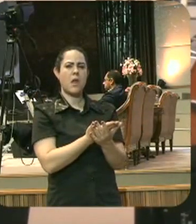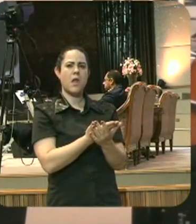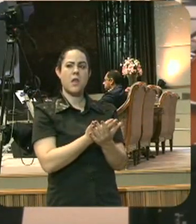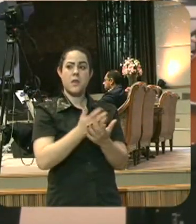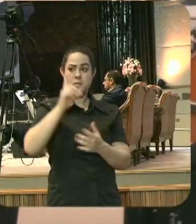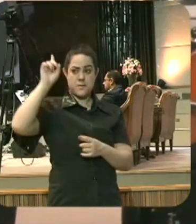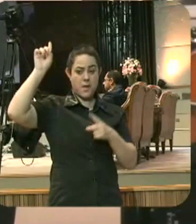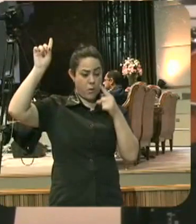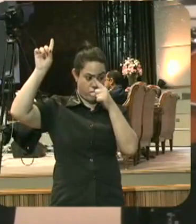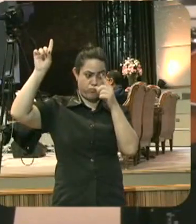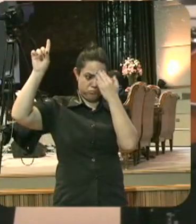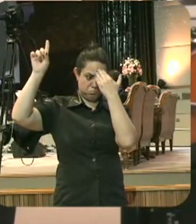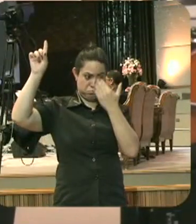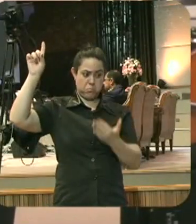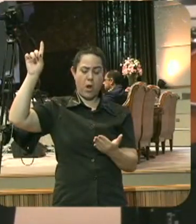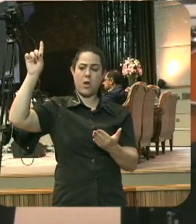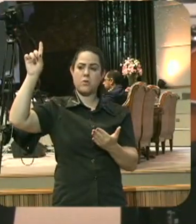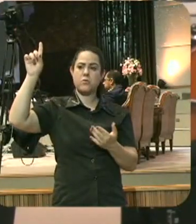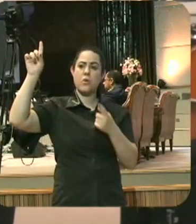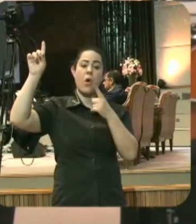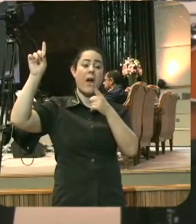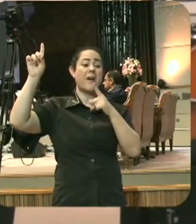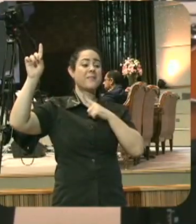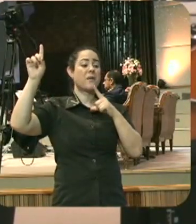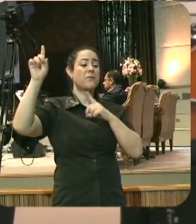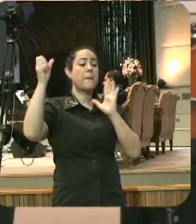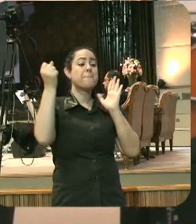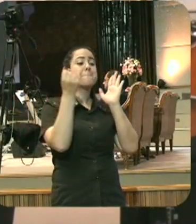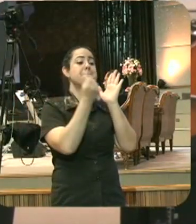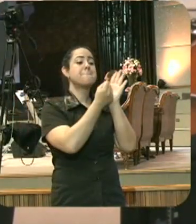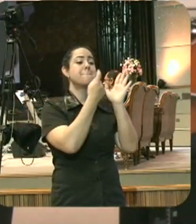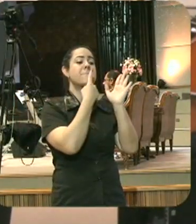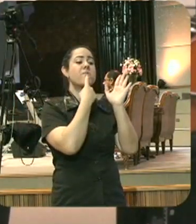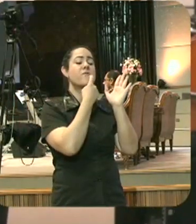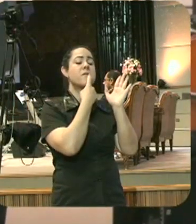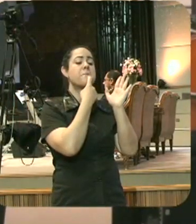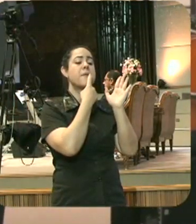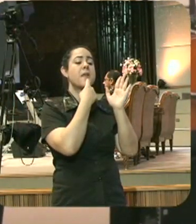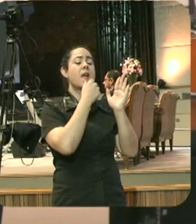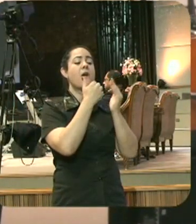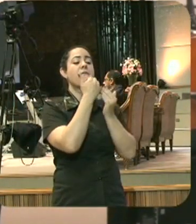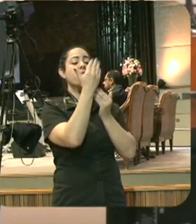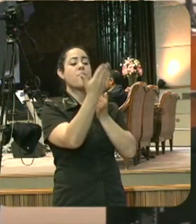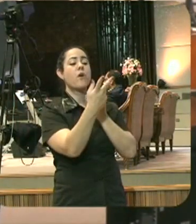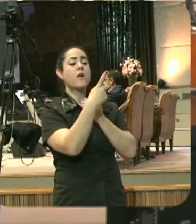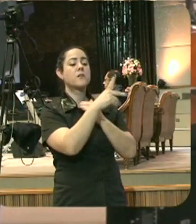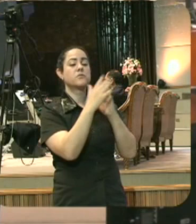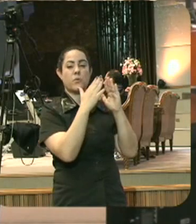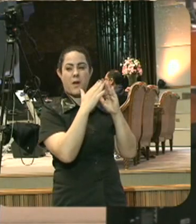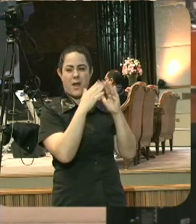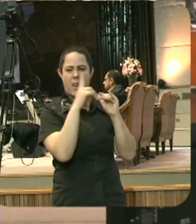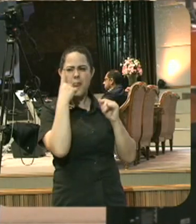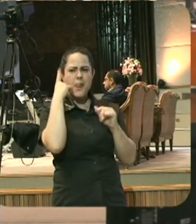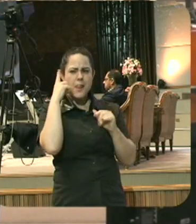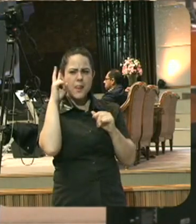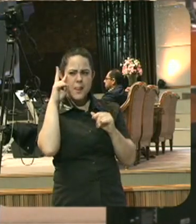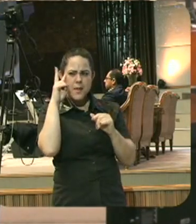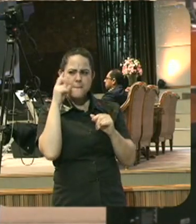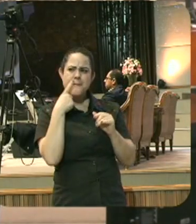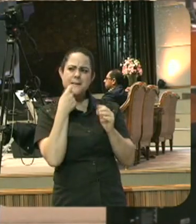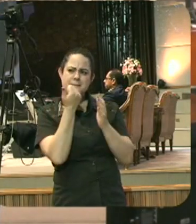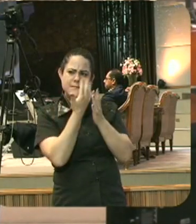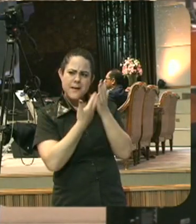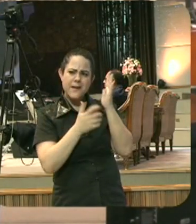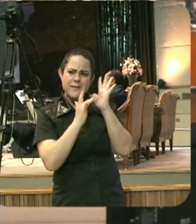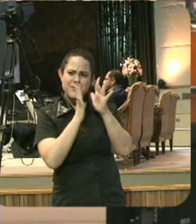sou, você vai colocar uma marca vermelha do lado de fora. Lembra do sangue de Jesus que